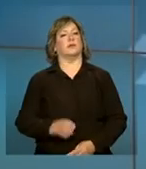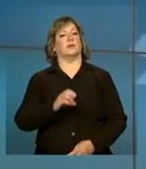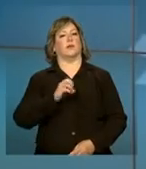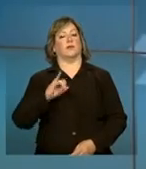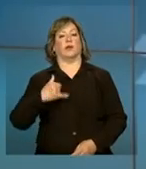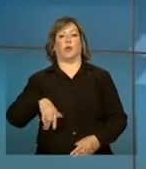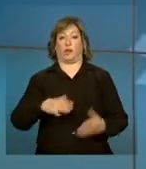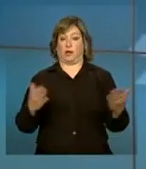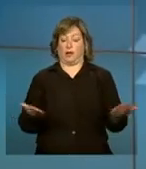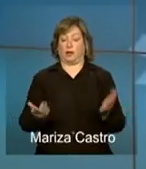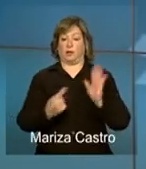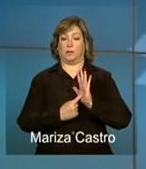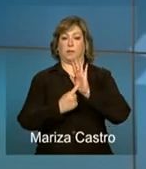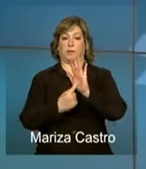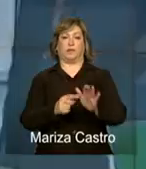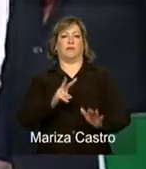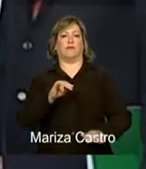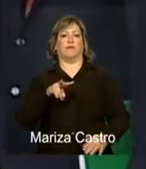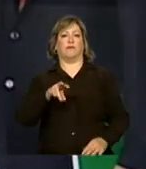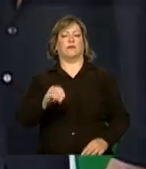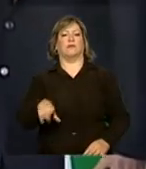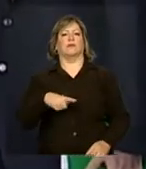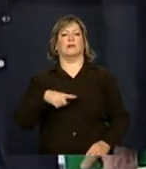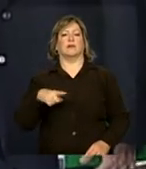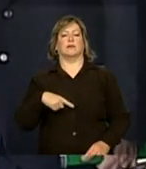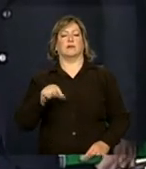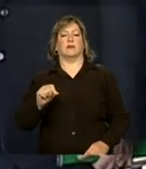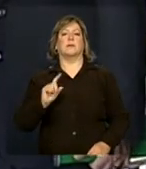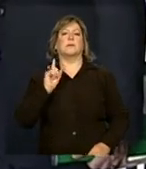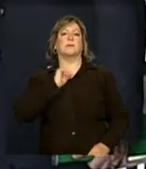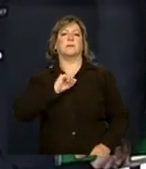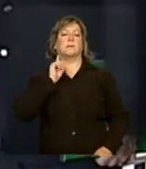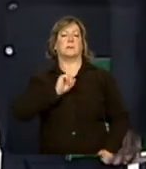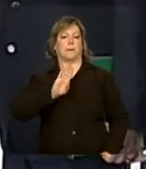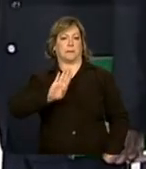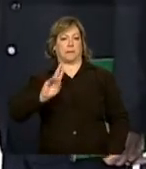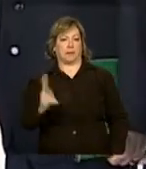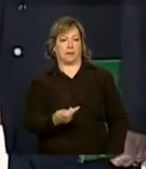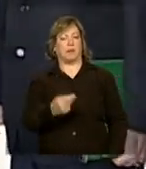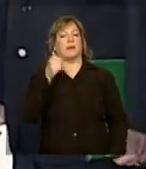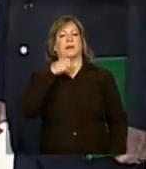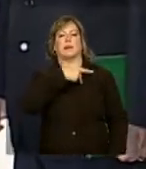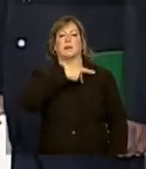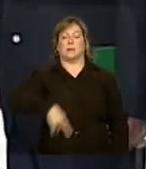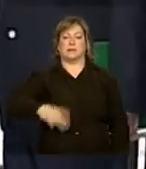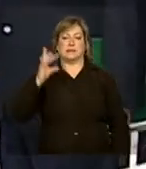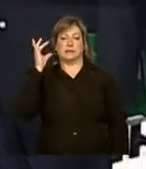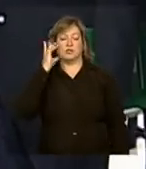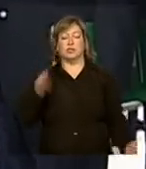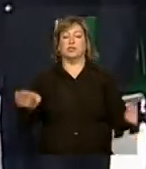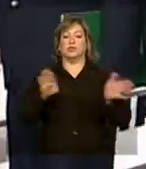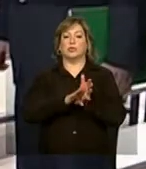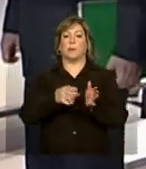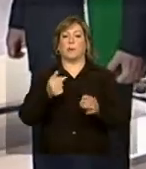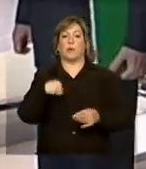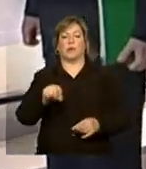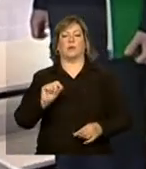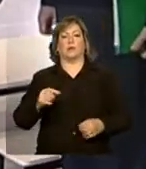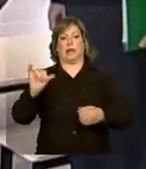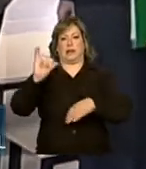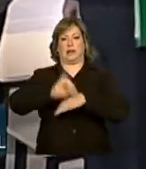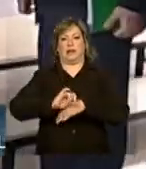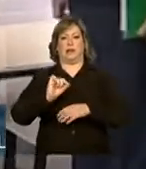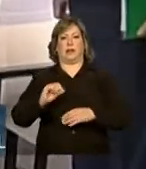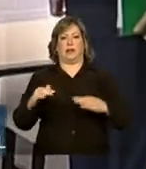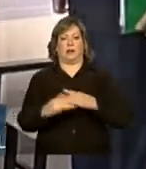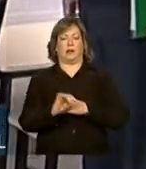Olá, interrompemos a programação para ir ao vivo a Belo Horizonte. A presidenta Dilma Rousseff chegou há pouco à capital mineira.